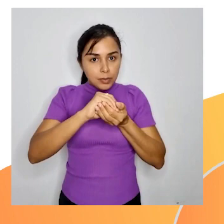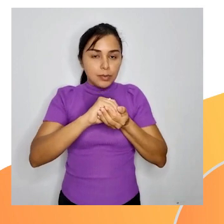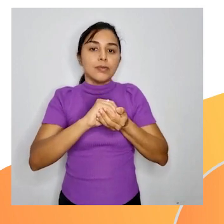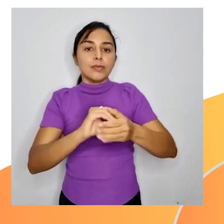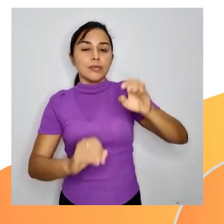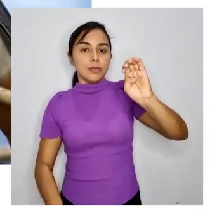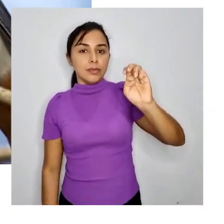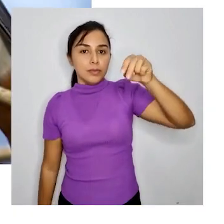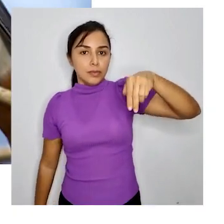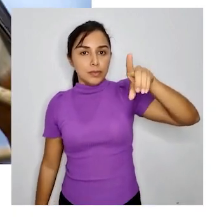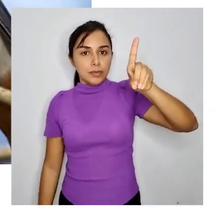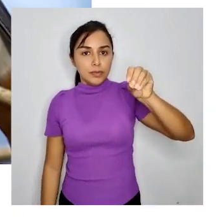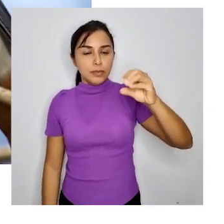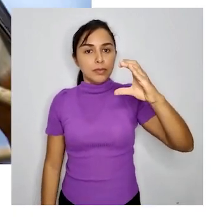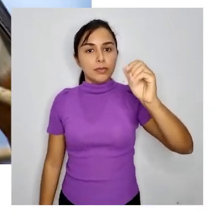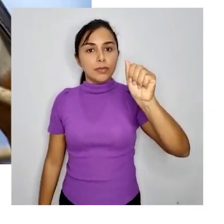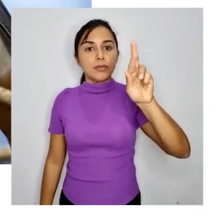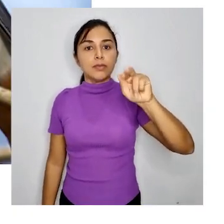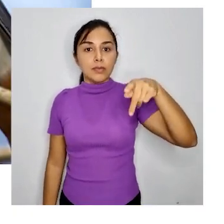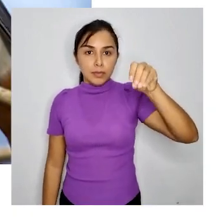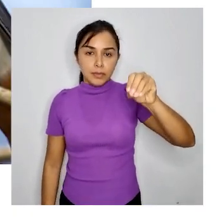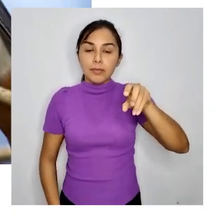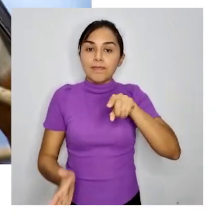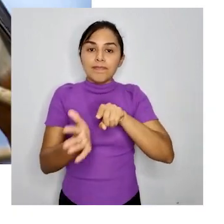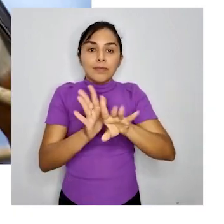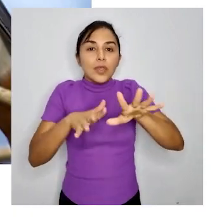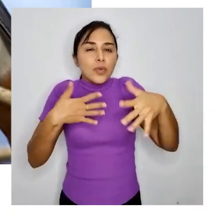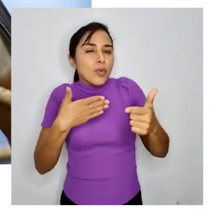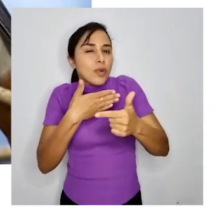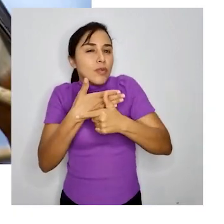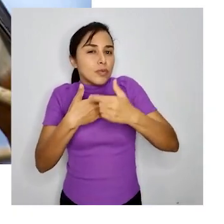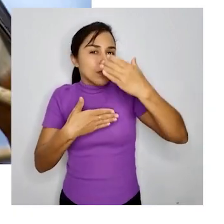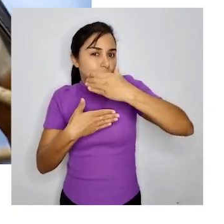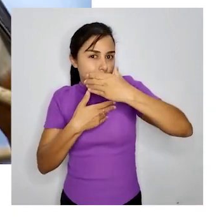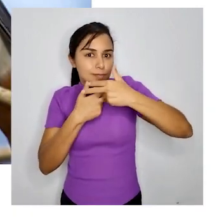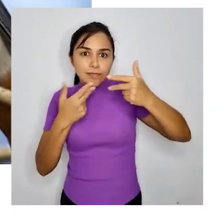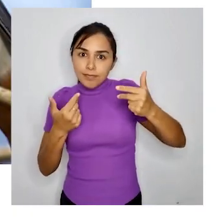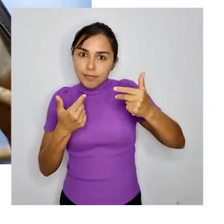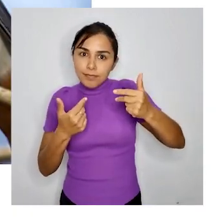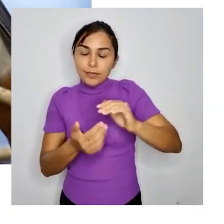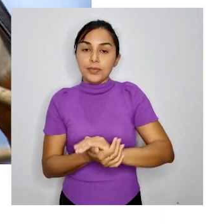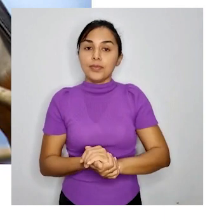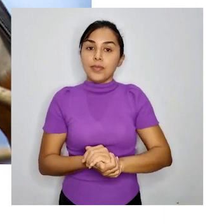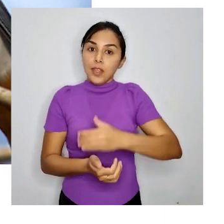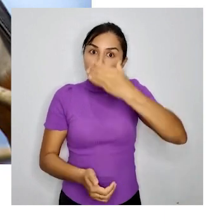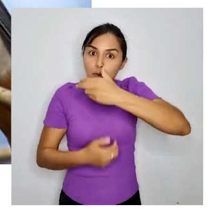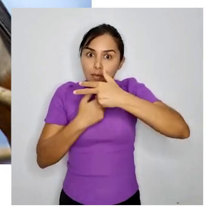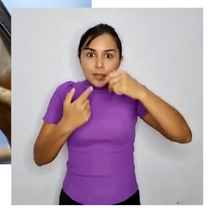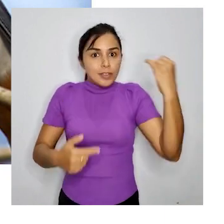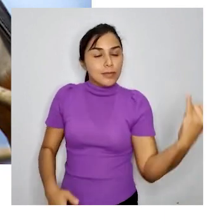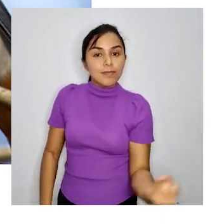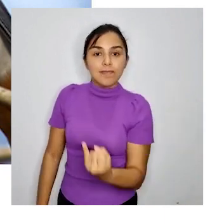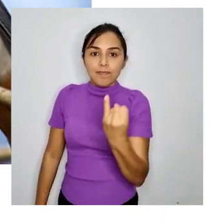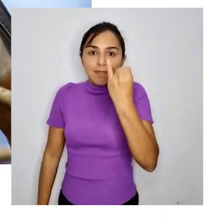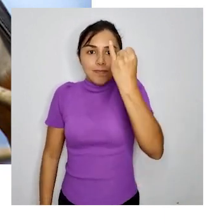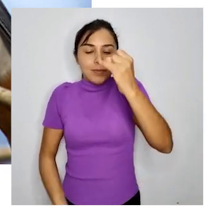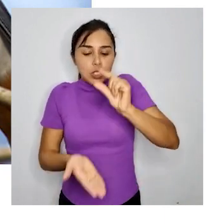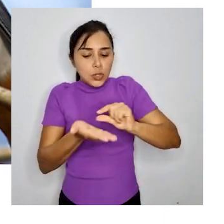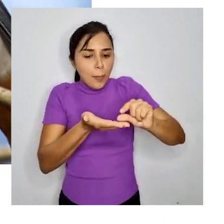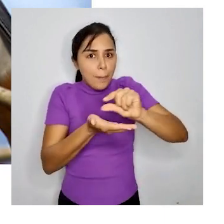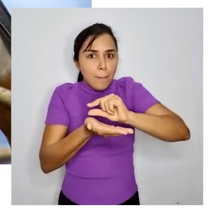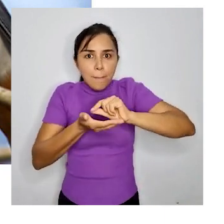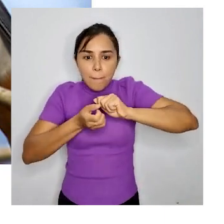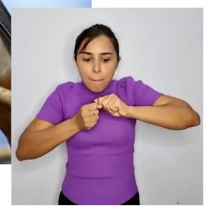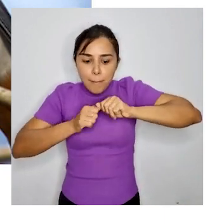à semente. Quais são as funções do fruto? O fruto tem uma extrema importância na disseminação das sementes.